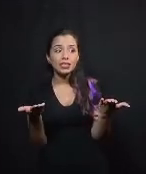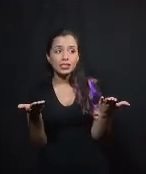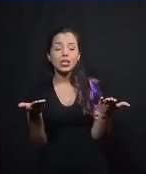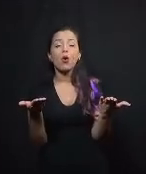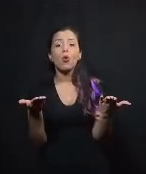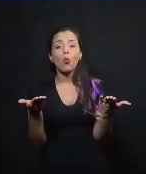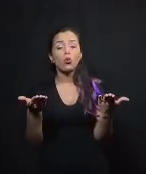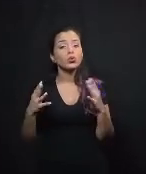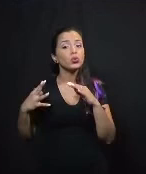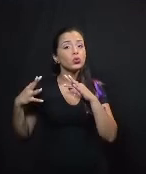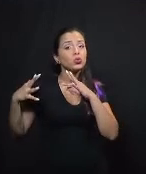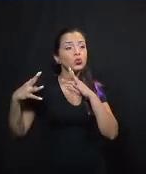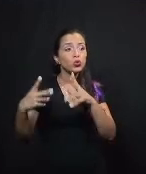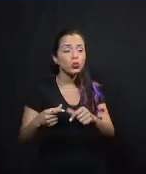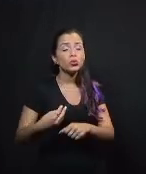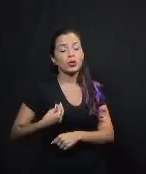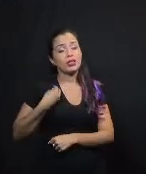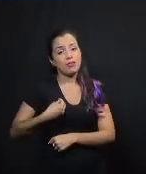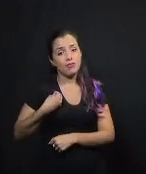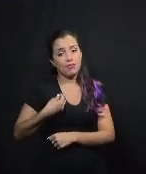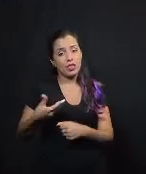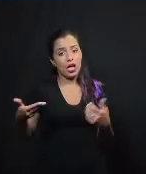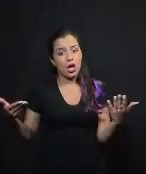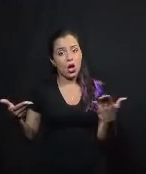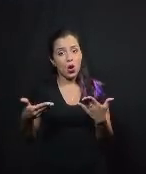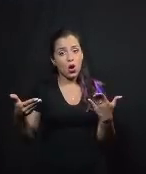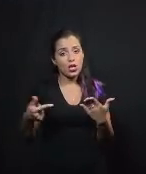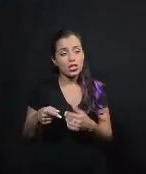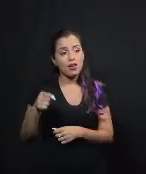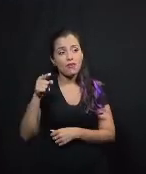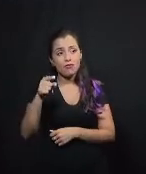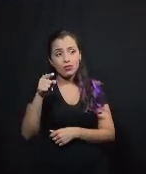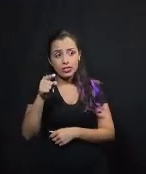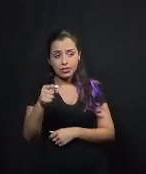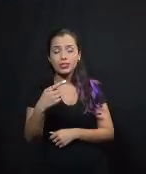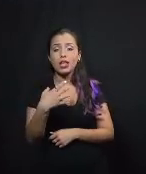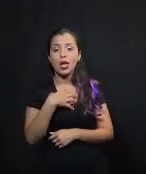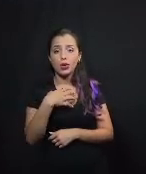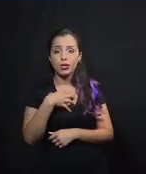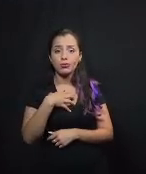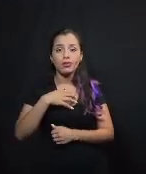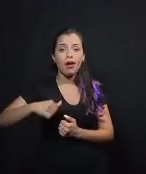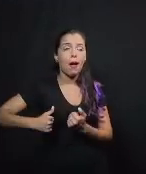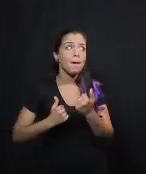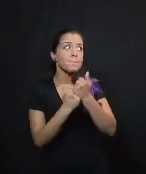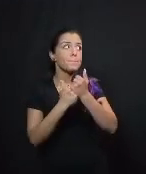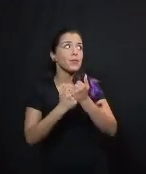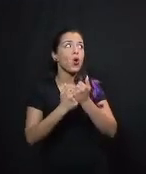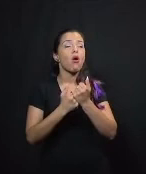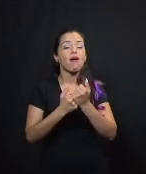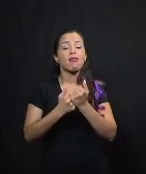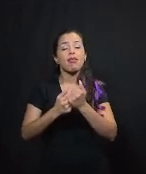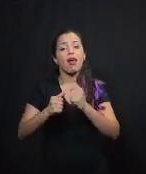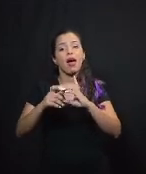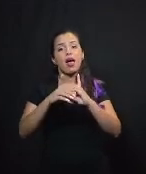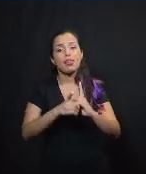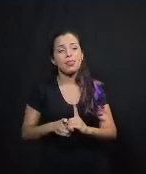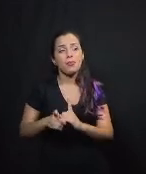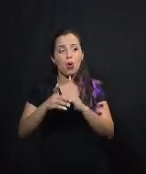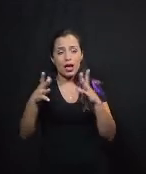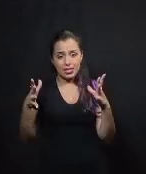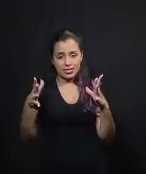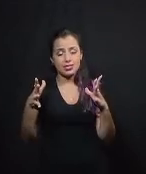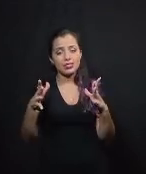gente está vivendo, o senhor é a ameaça real à democracia, né? A gente está exagerando um pouco